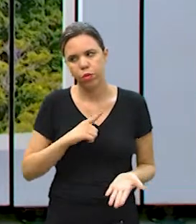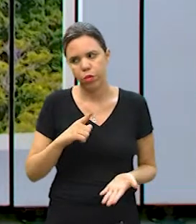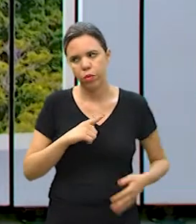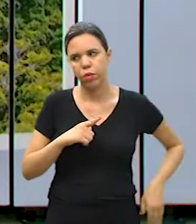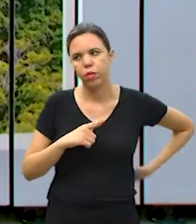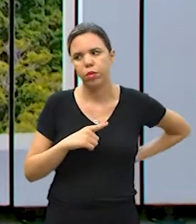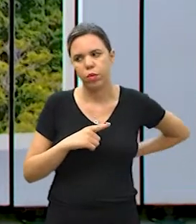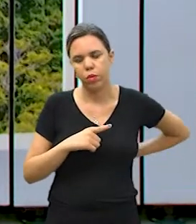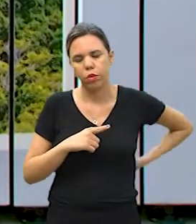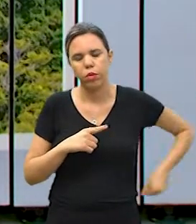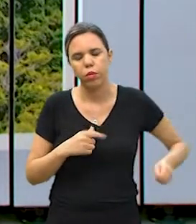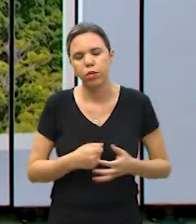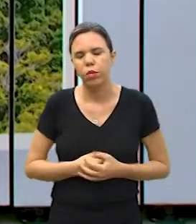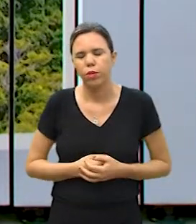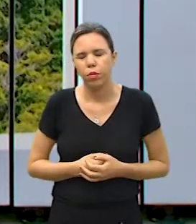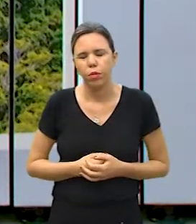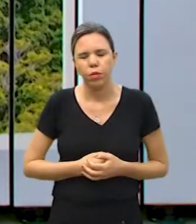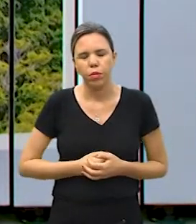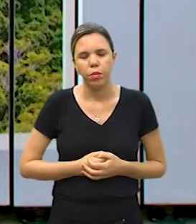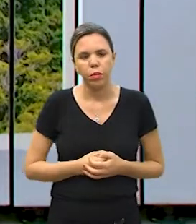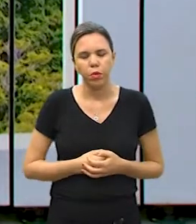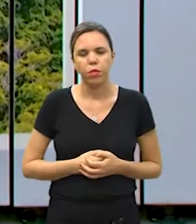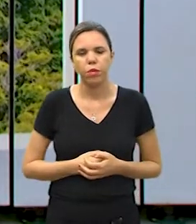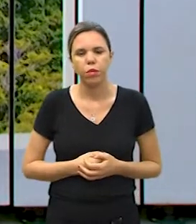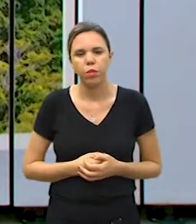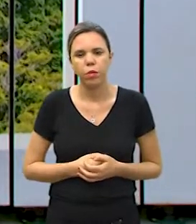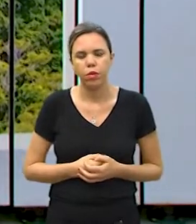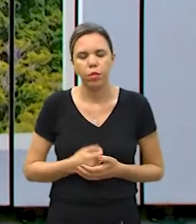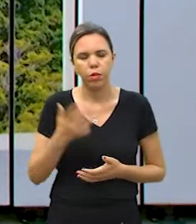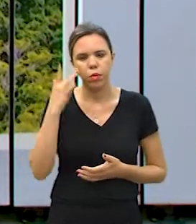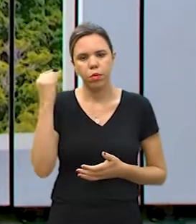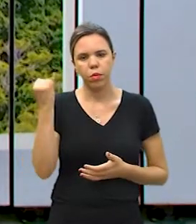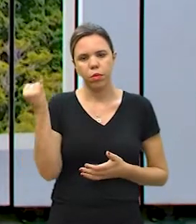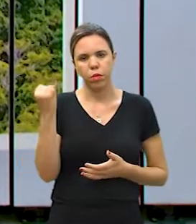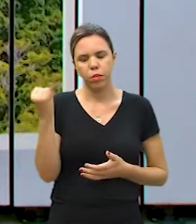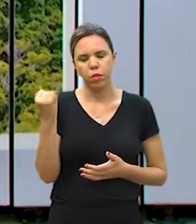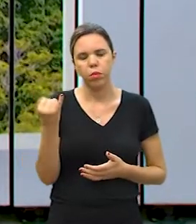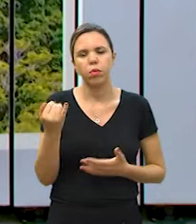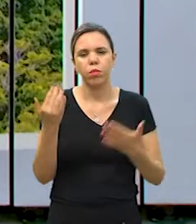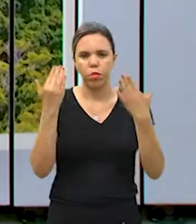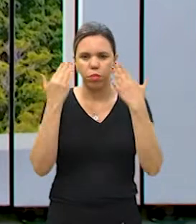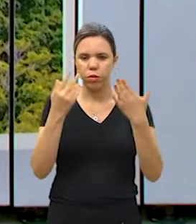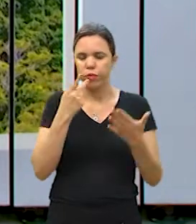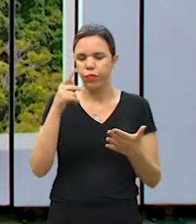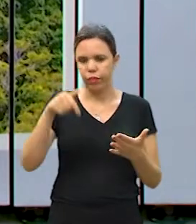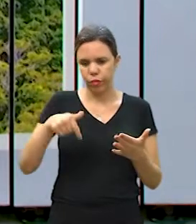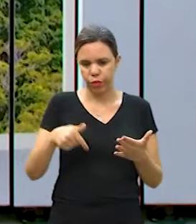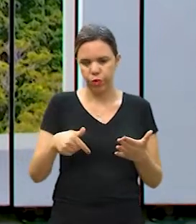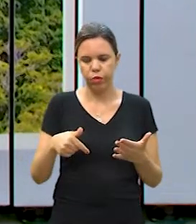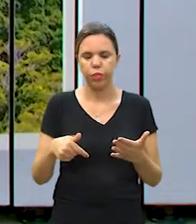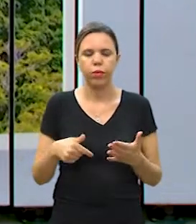Agora, tem uma questão, né, que eu acho que é importante a gente destacar